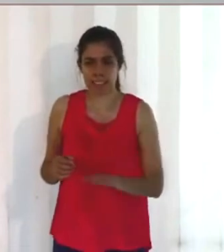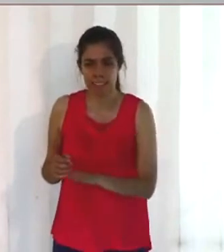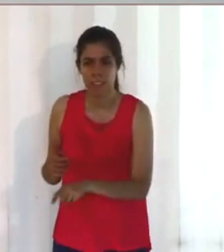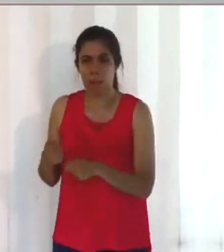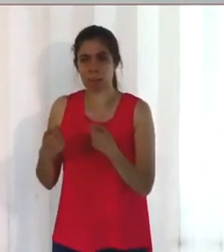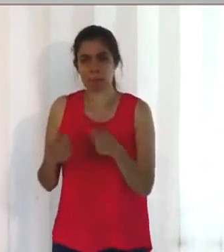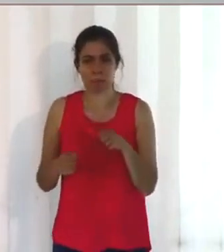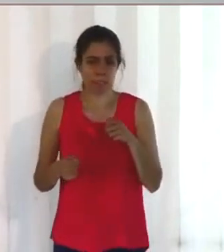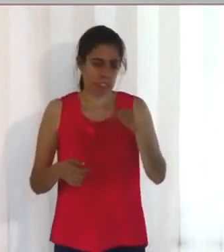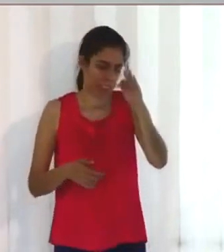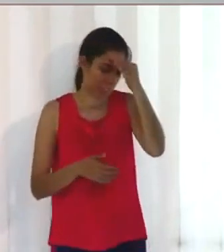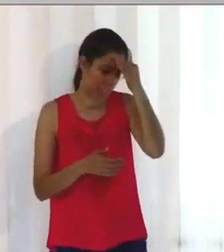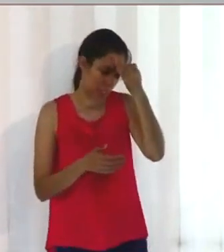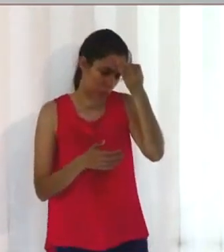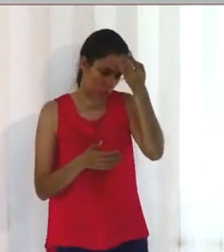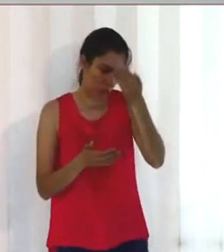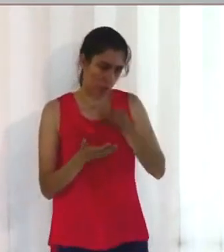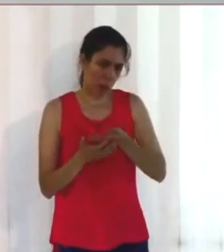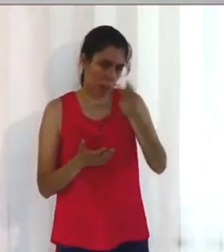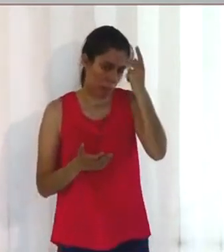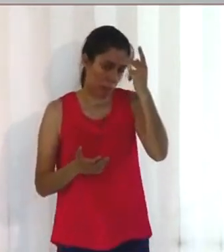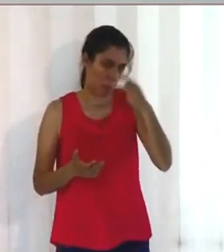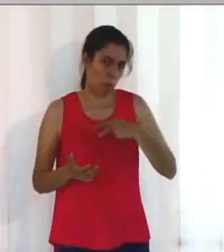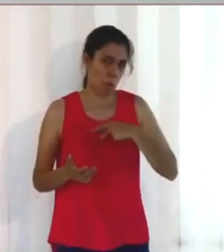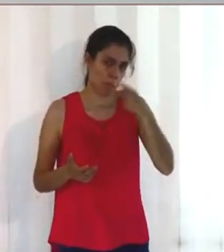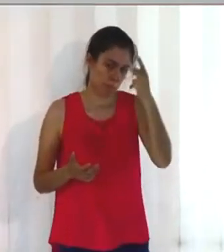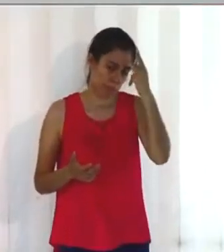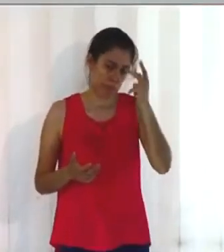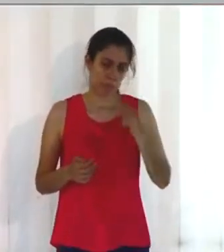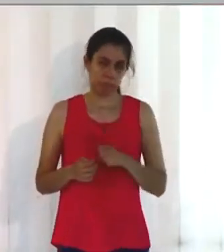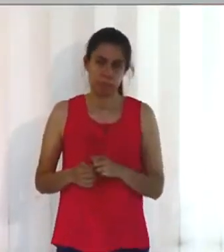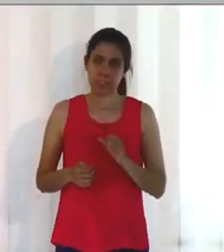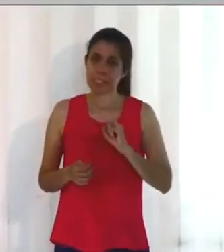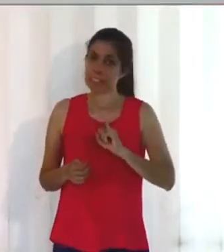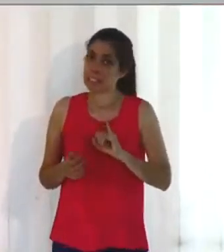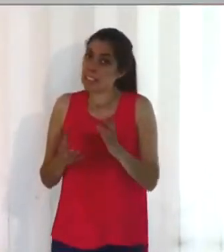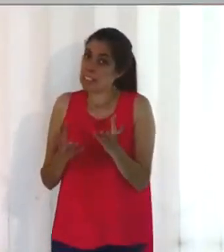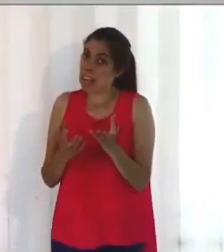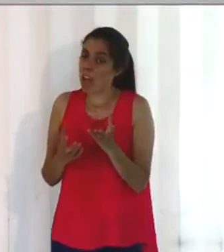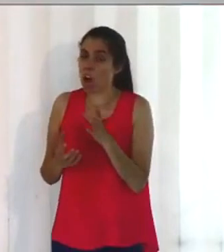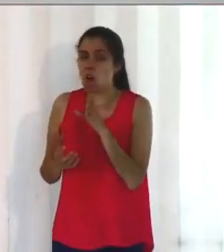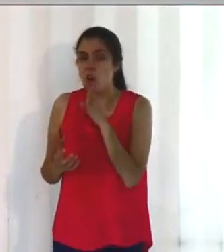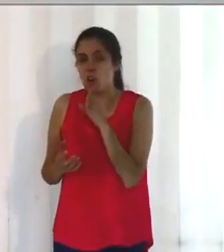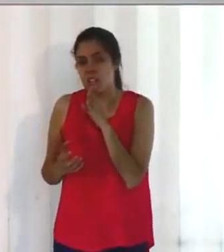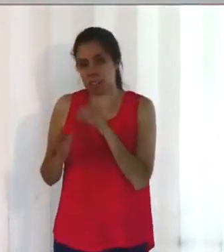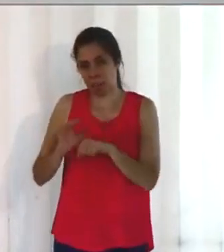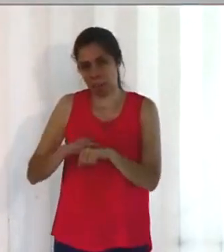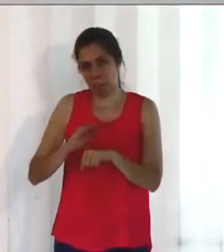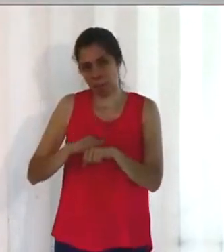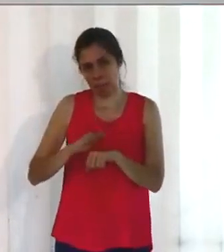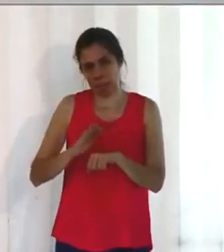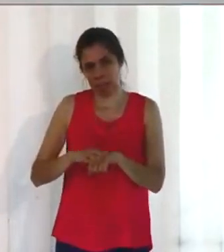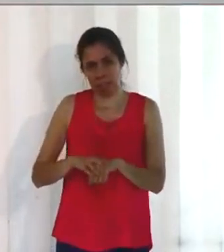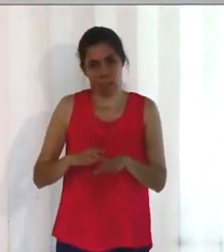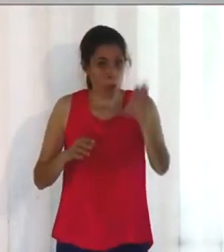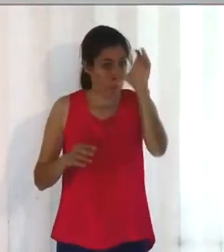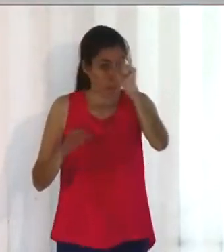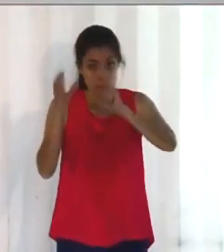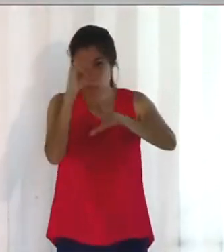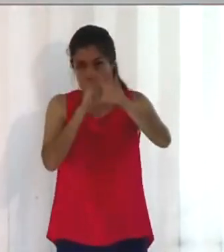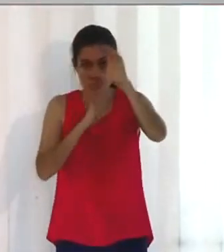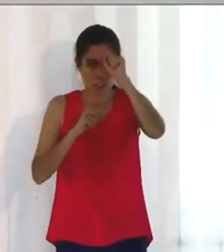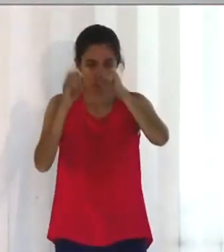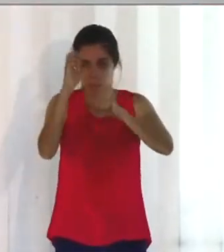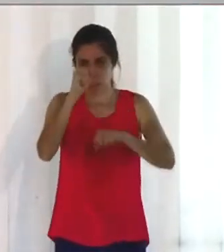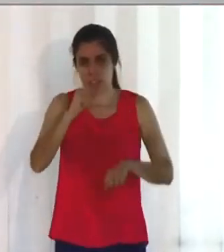da sua própria fé, criança. Se você quiser saber um pouco mais sobre fé, conheça a história de Abel, conheça a história de